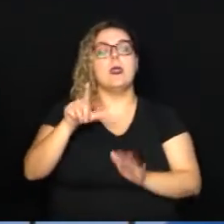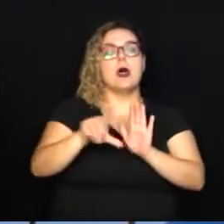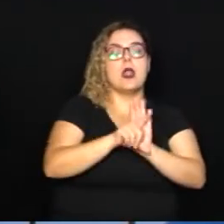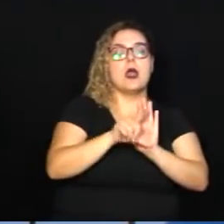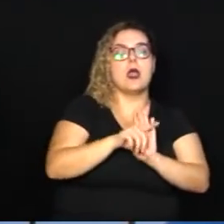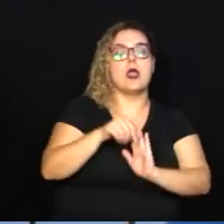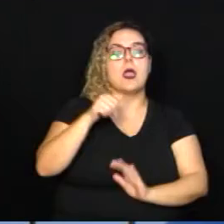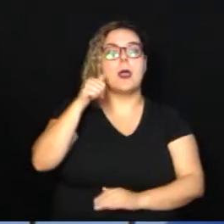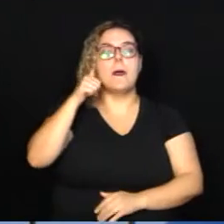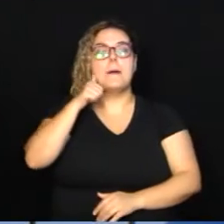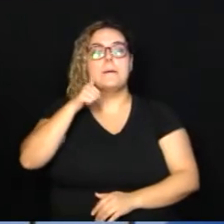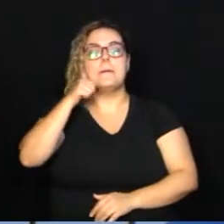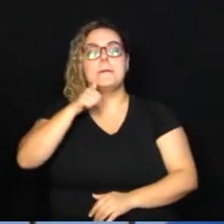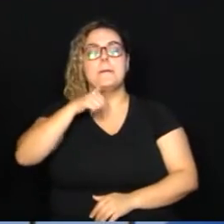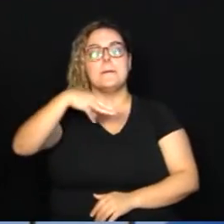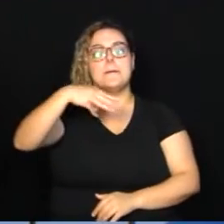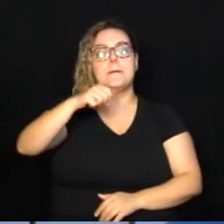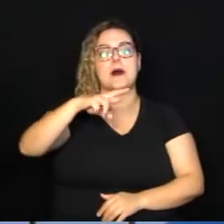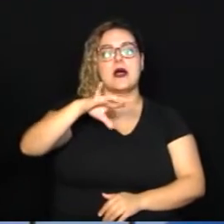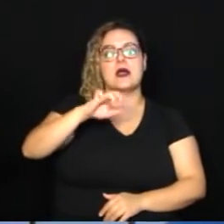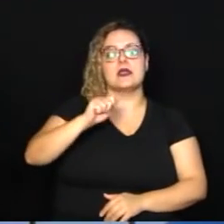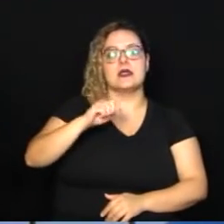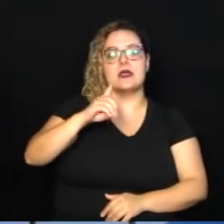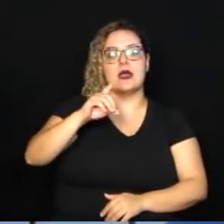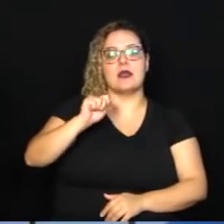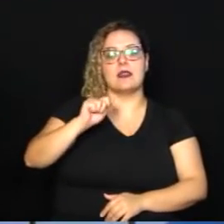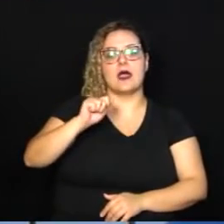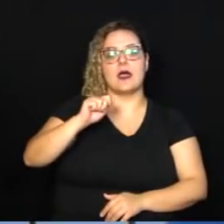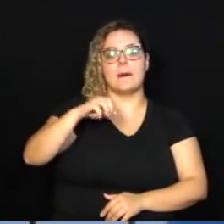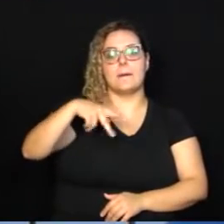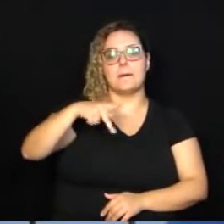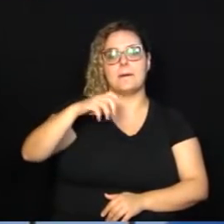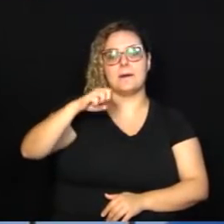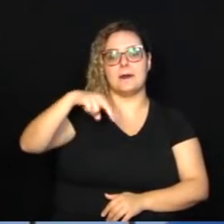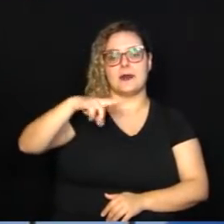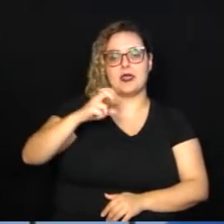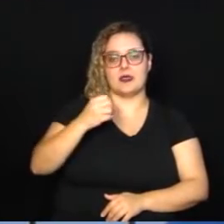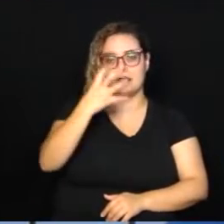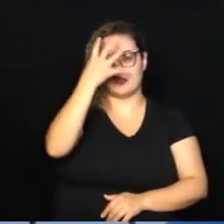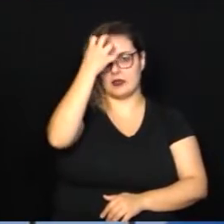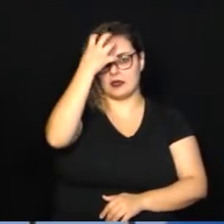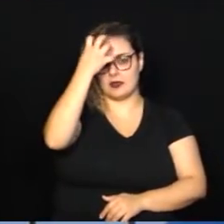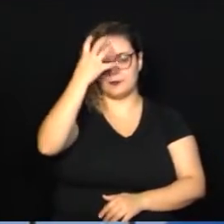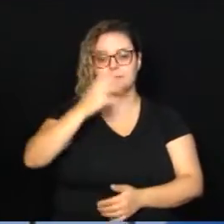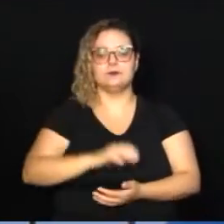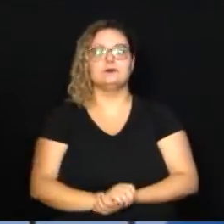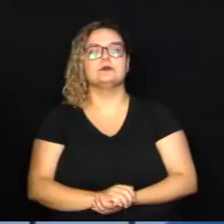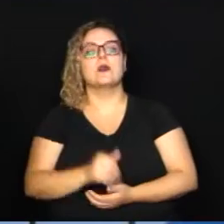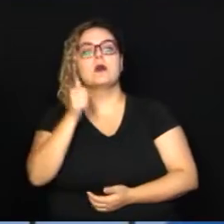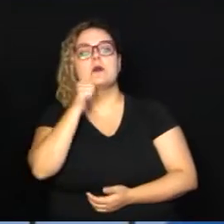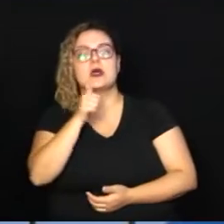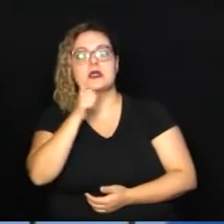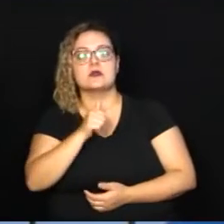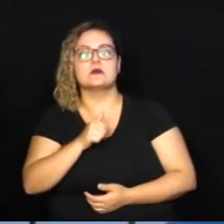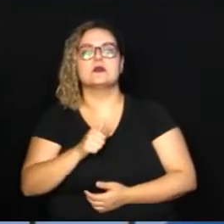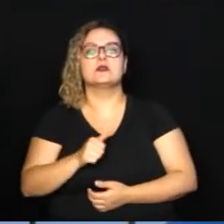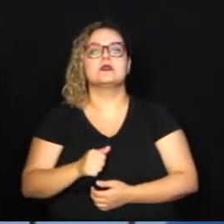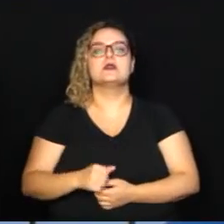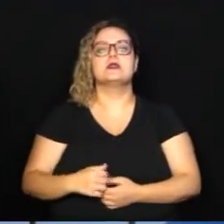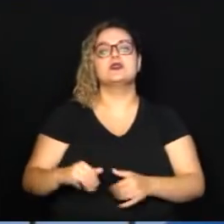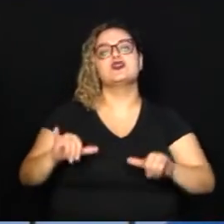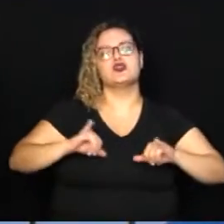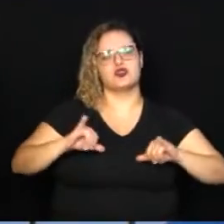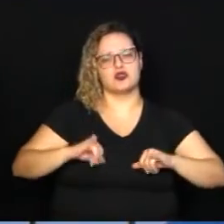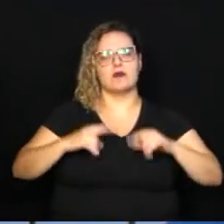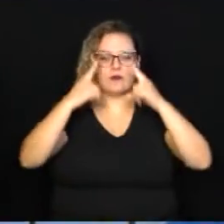um serviço de proteção dessa rede de proteção que nós temos em Campinas para as mulheres vítimas de violência